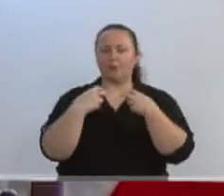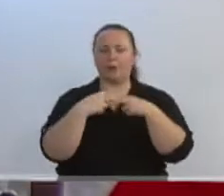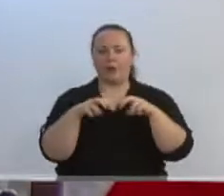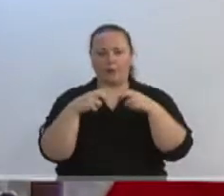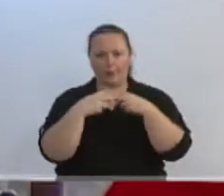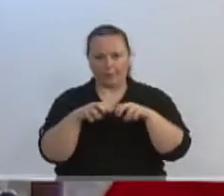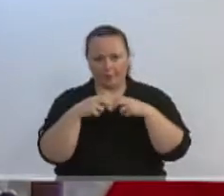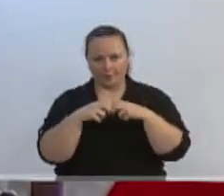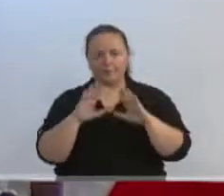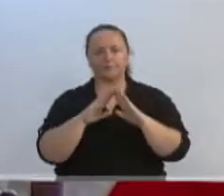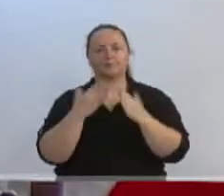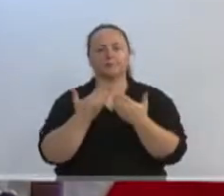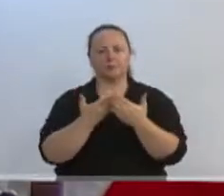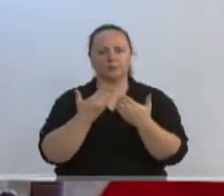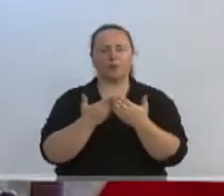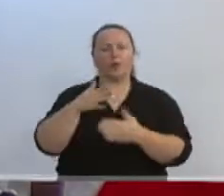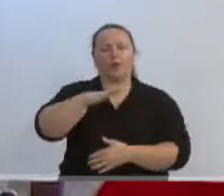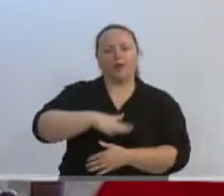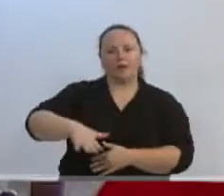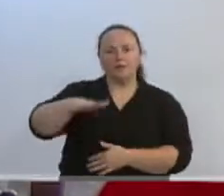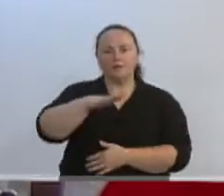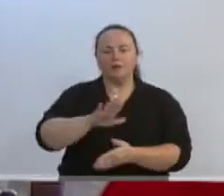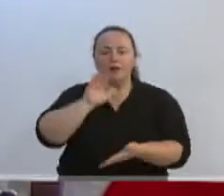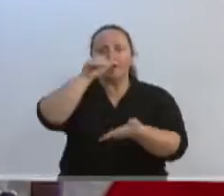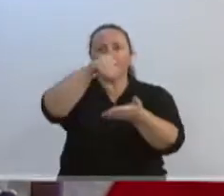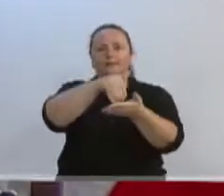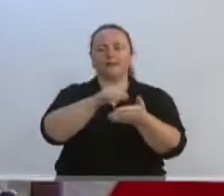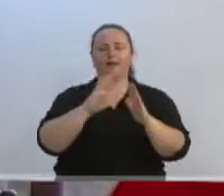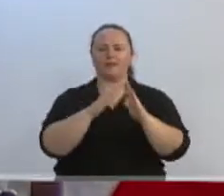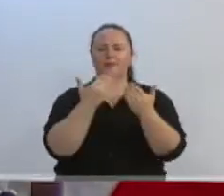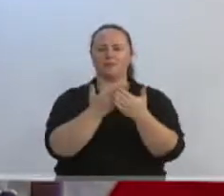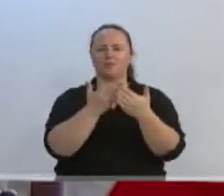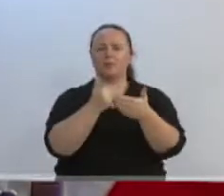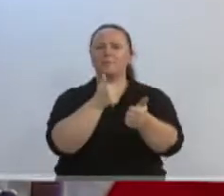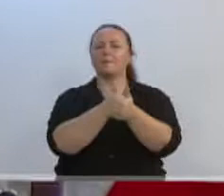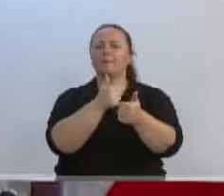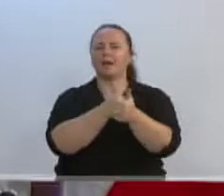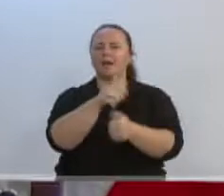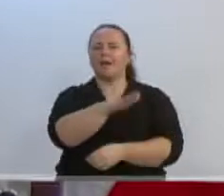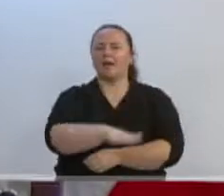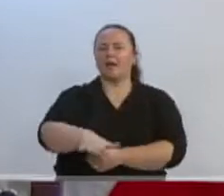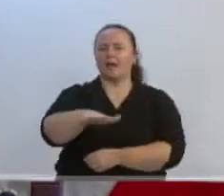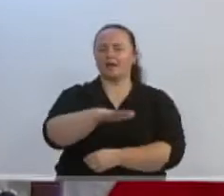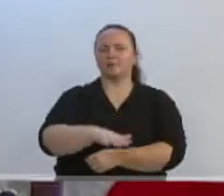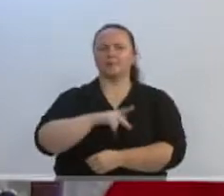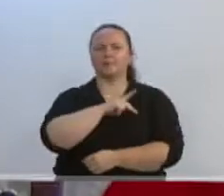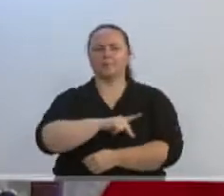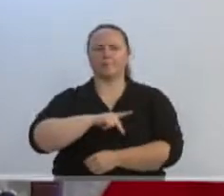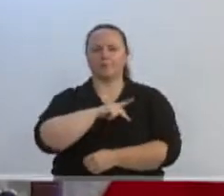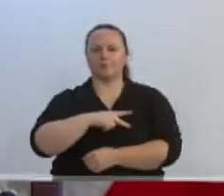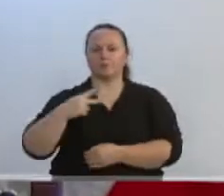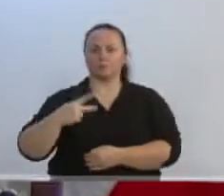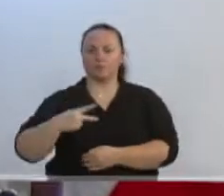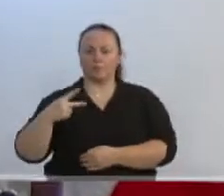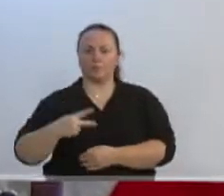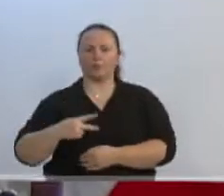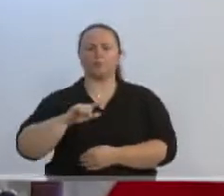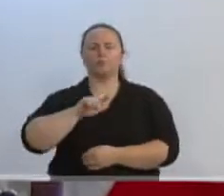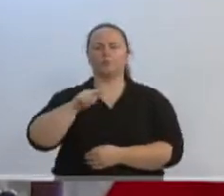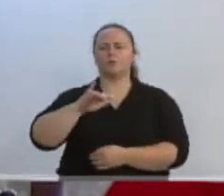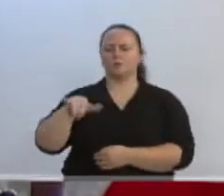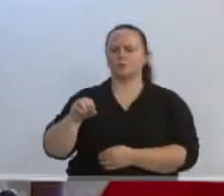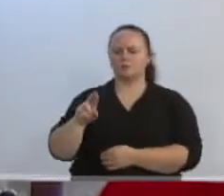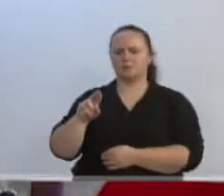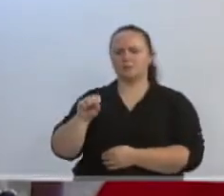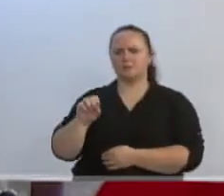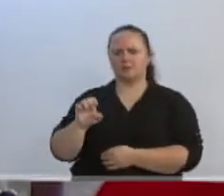sairia dali da escola ou da região e levaria até as escolas mais próximas, que seria a Pedro II e a José Vieira Corte.